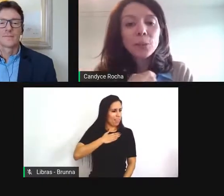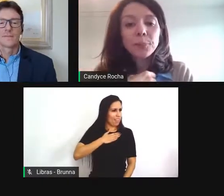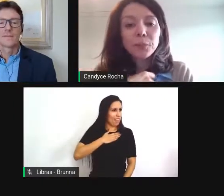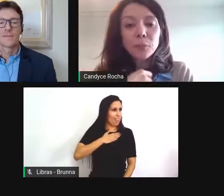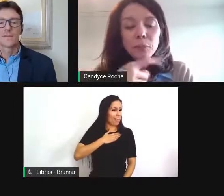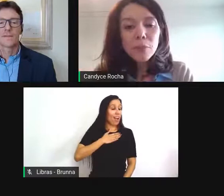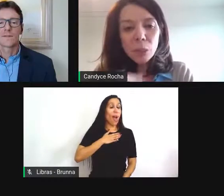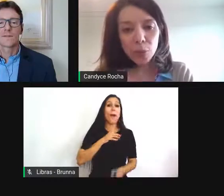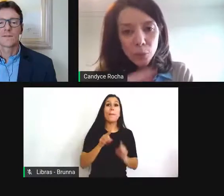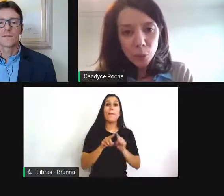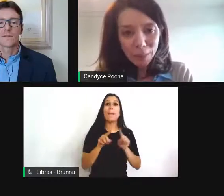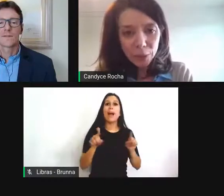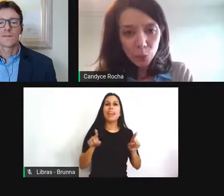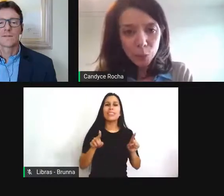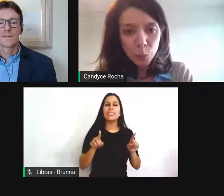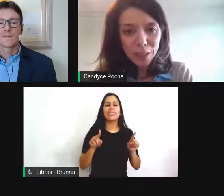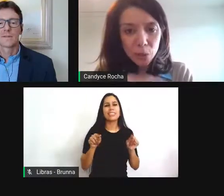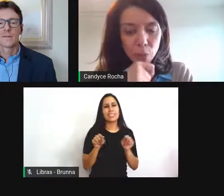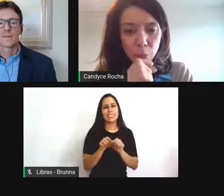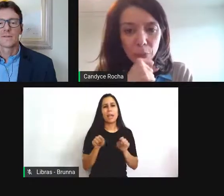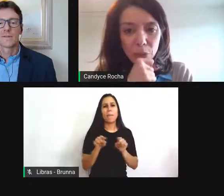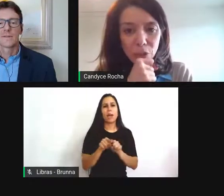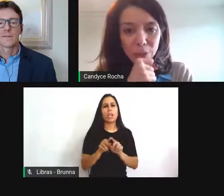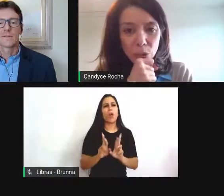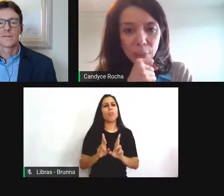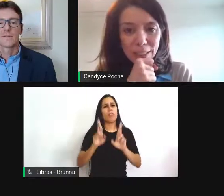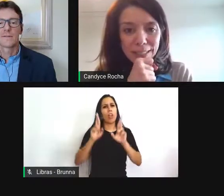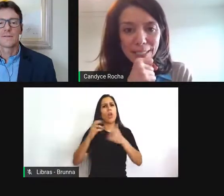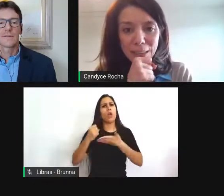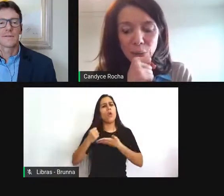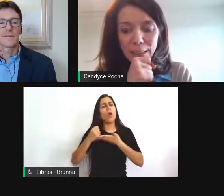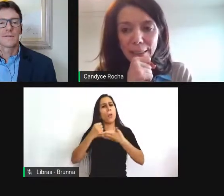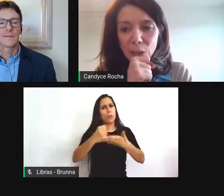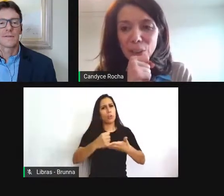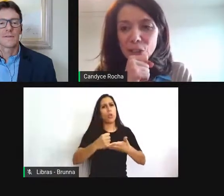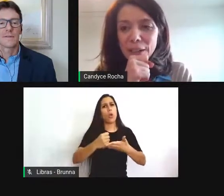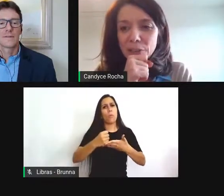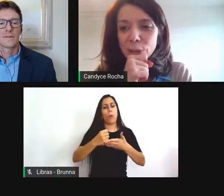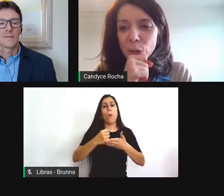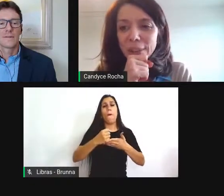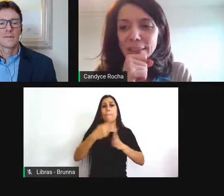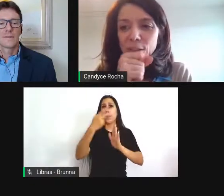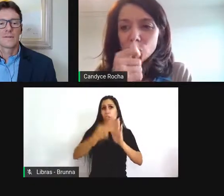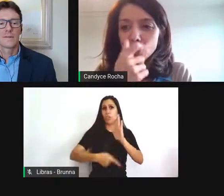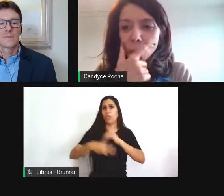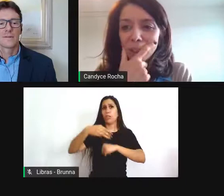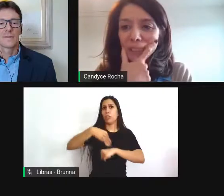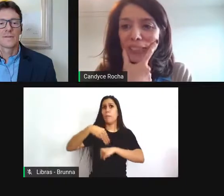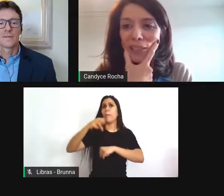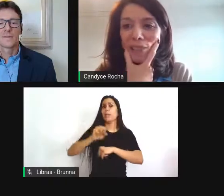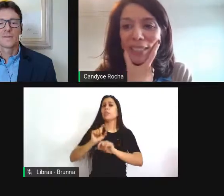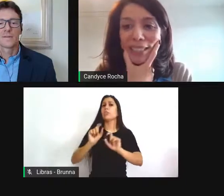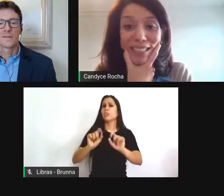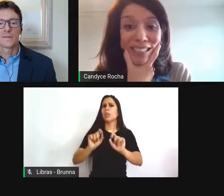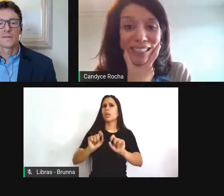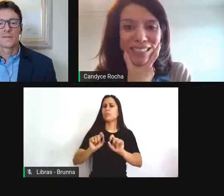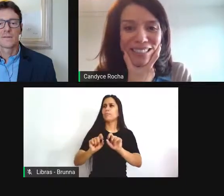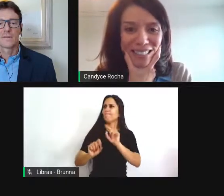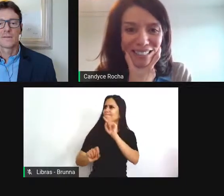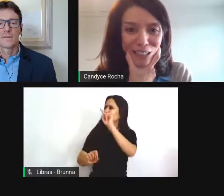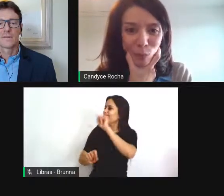outro lado, o que eu espero ter contribuído com o meu projeto de mestrado é que eu achava assim, olha, essa história tem que